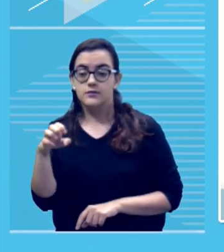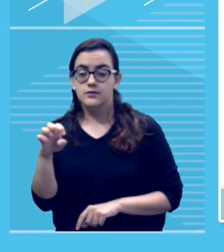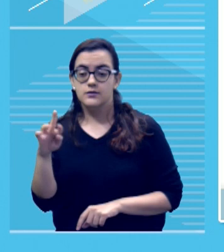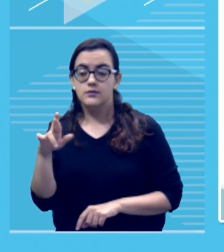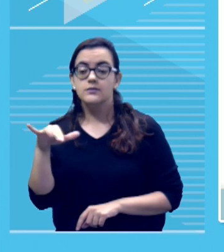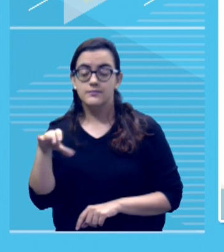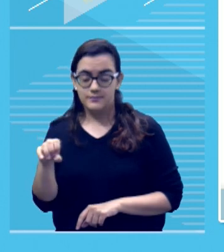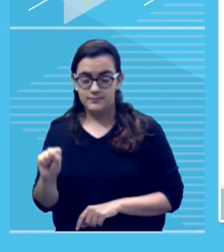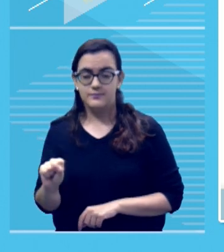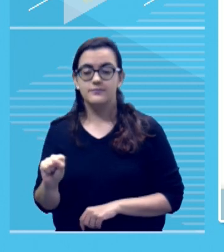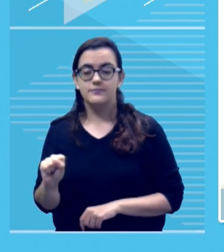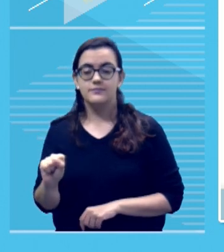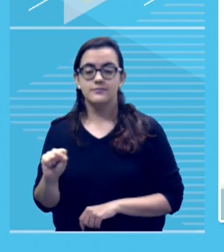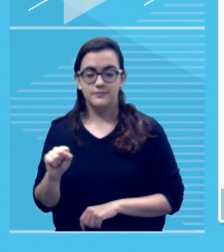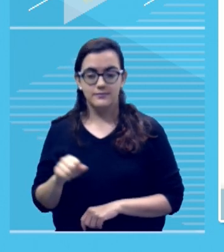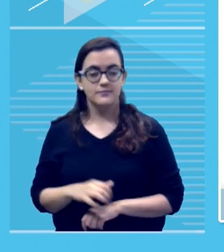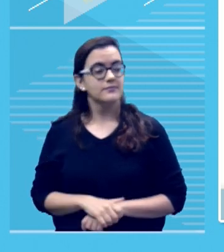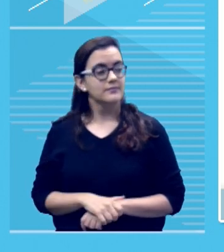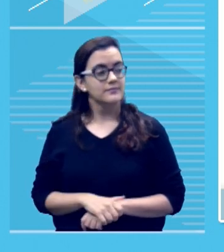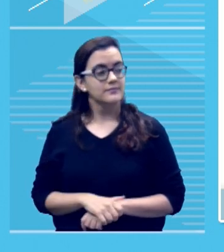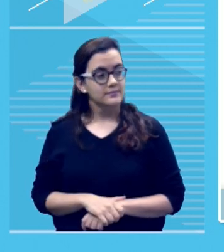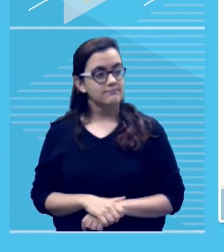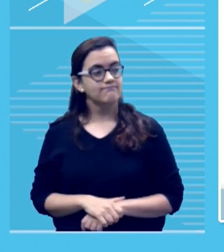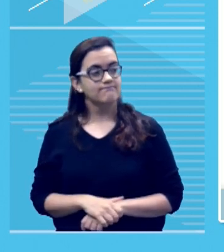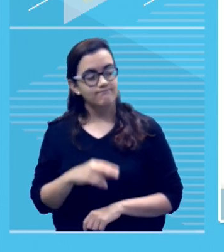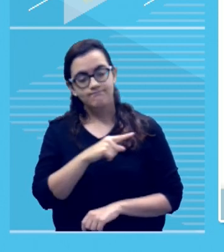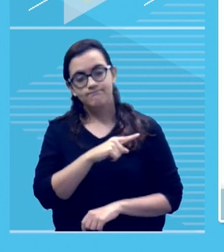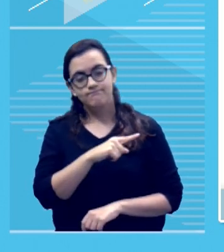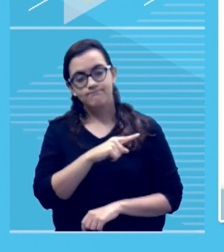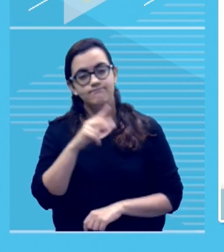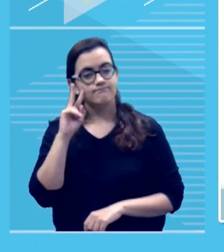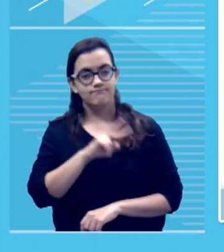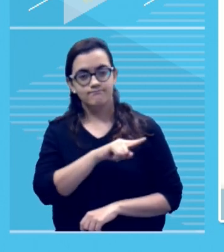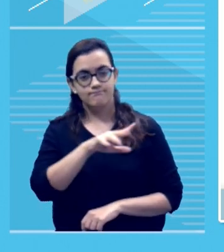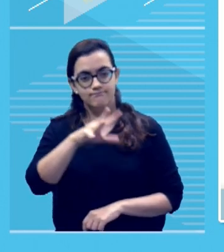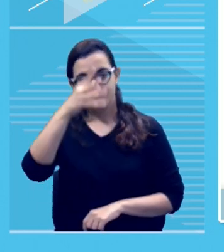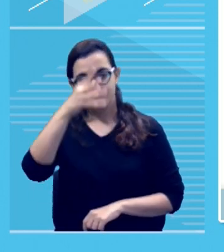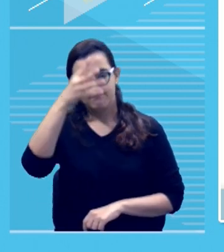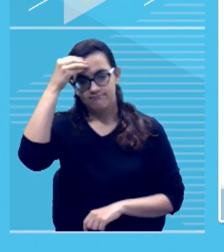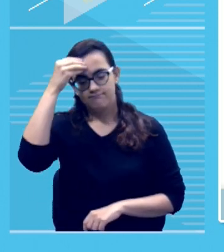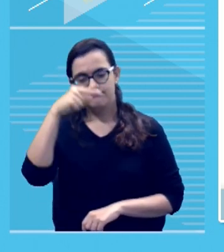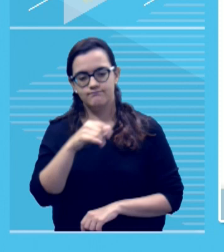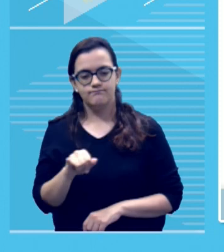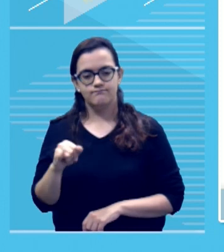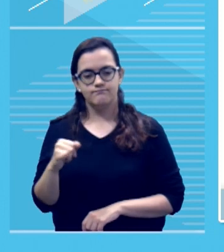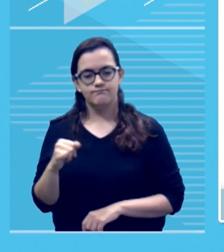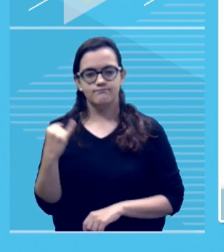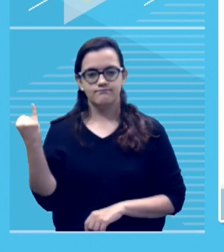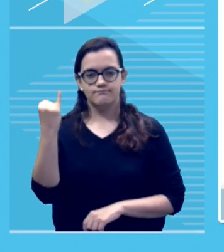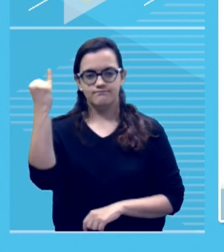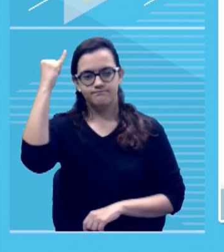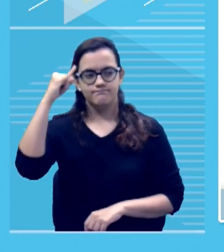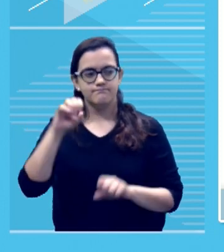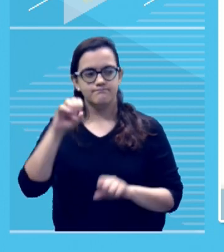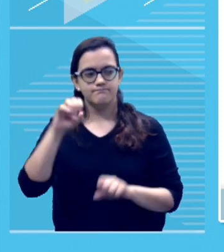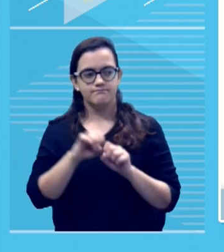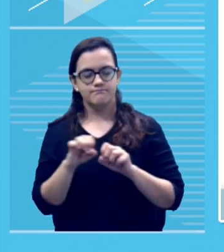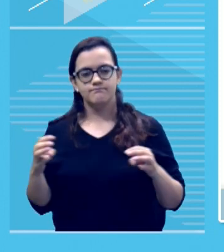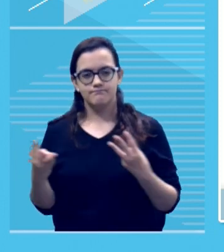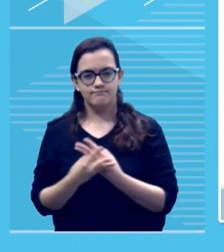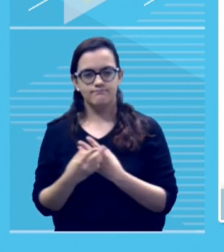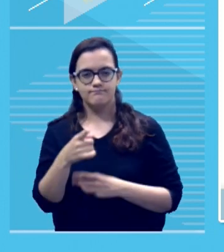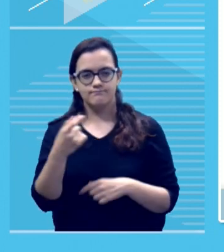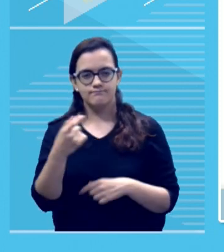os inativos vai dar o número total. Esse é um slide importante, viu? Muito importante, porque você vai ter que anotar essas